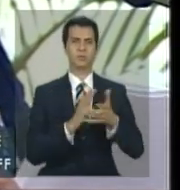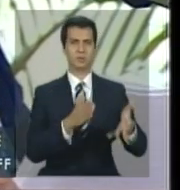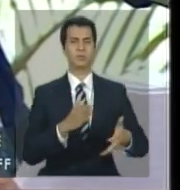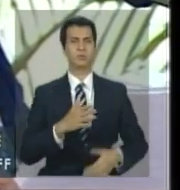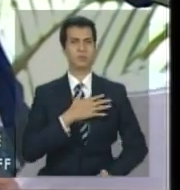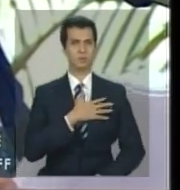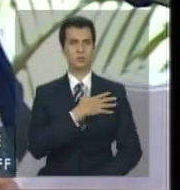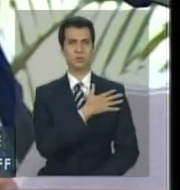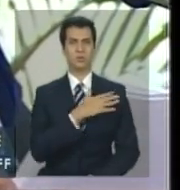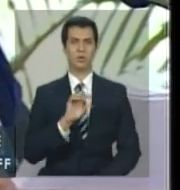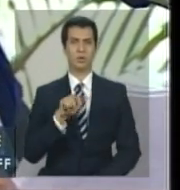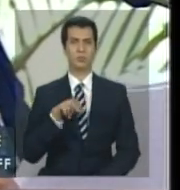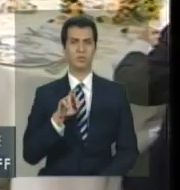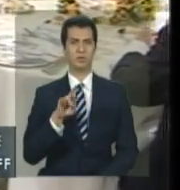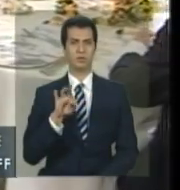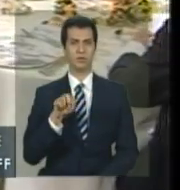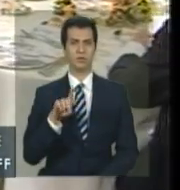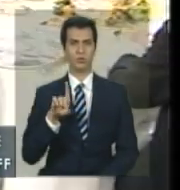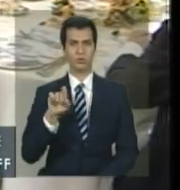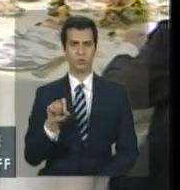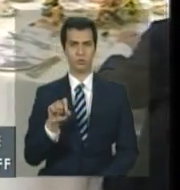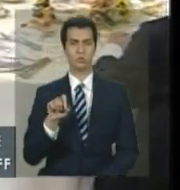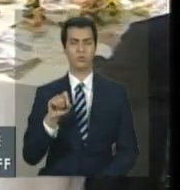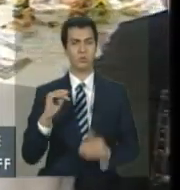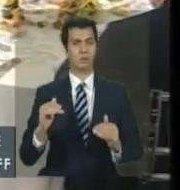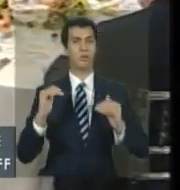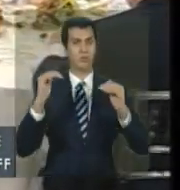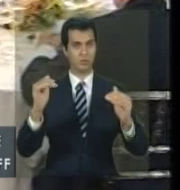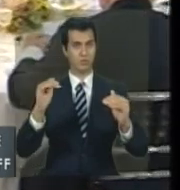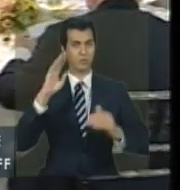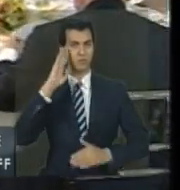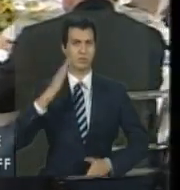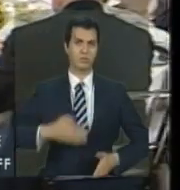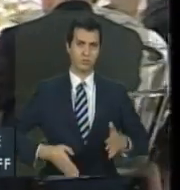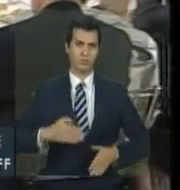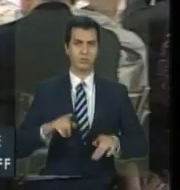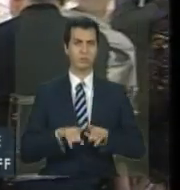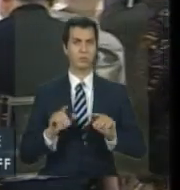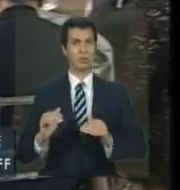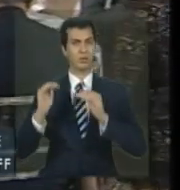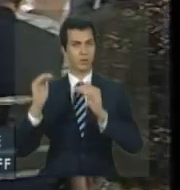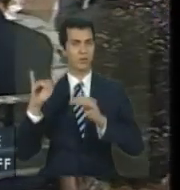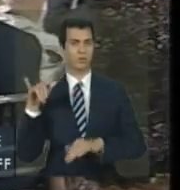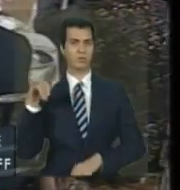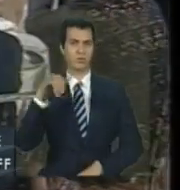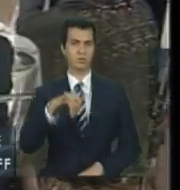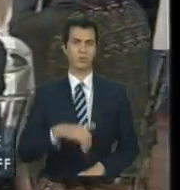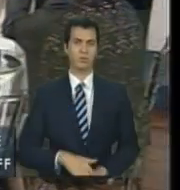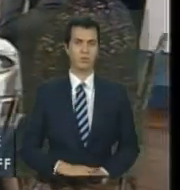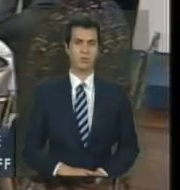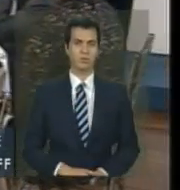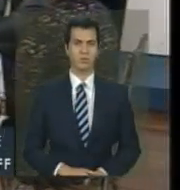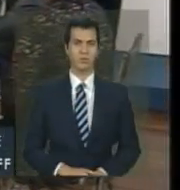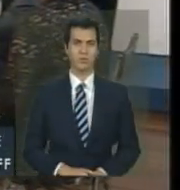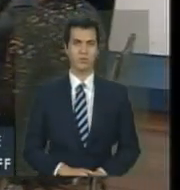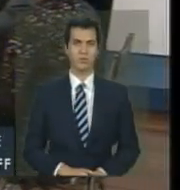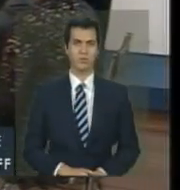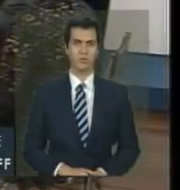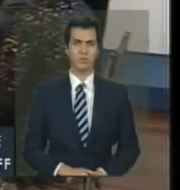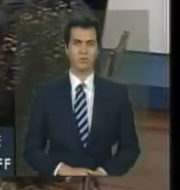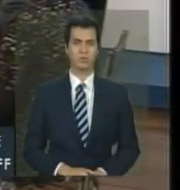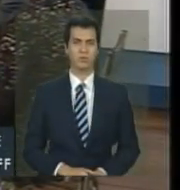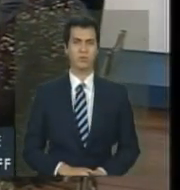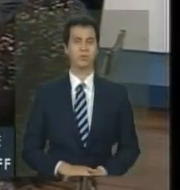do Almirantado, do Alto Comando do Exército e do Alto Comando da Aeronáutica. Excelentíssimos